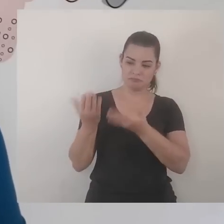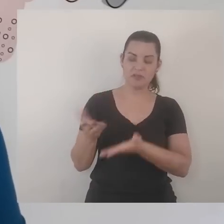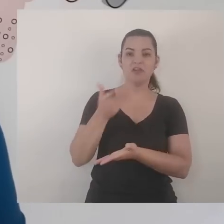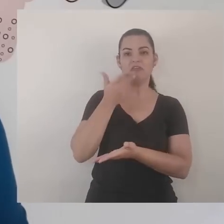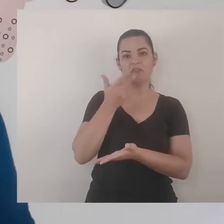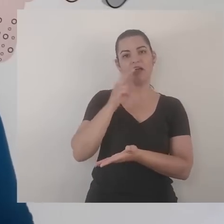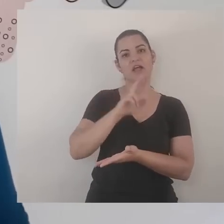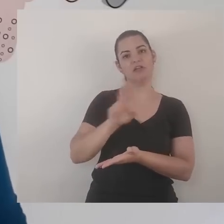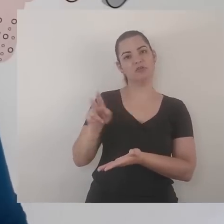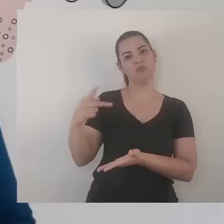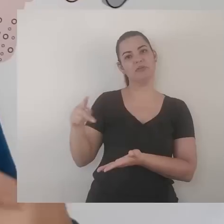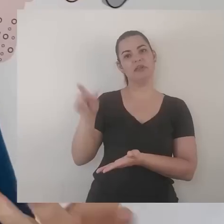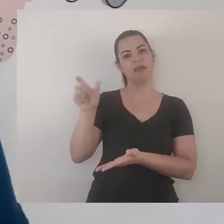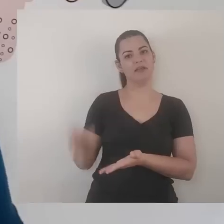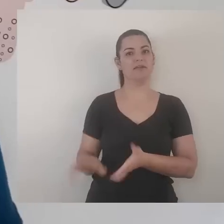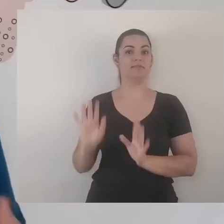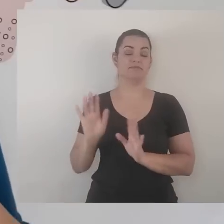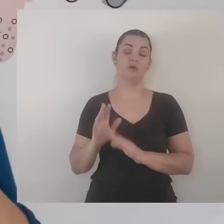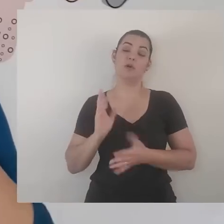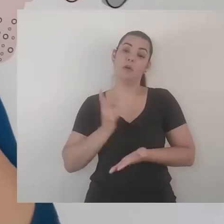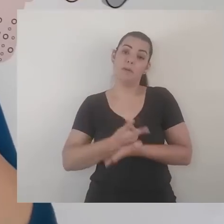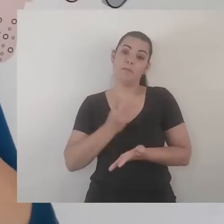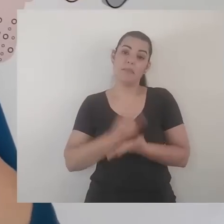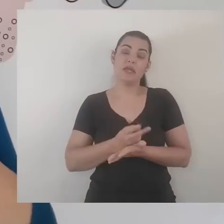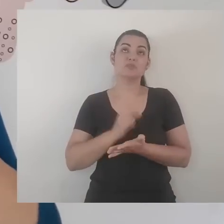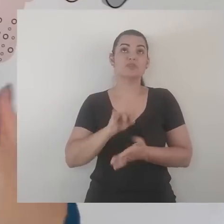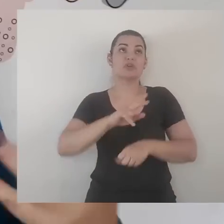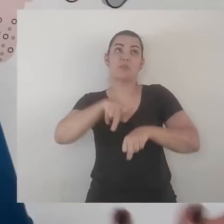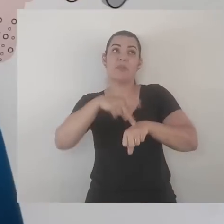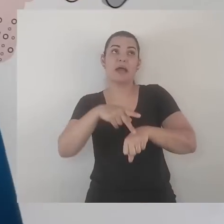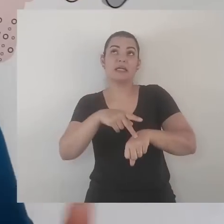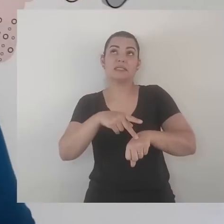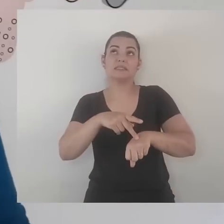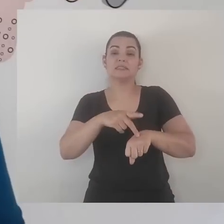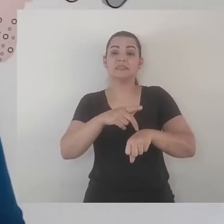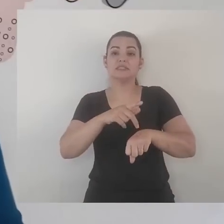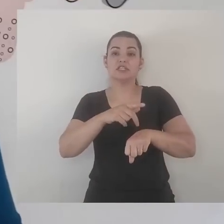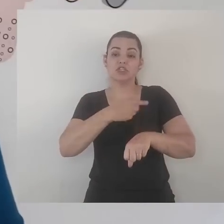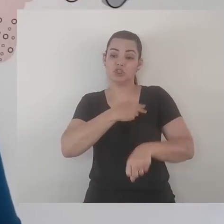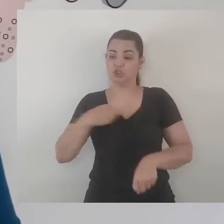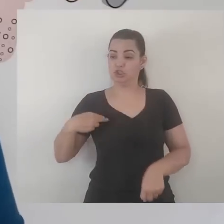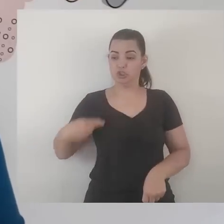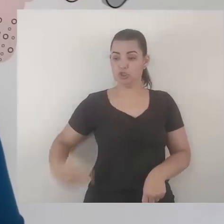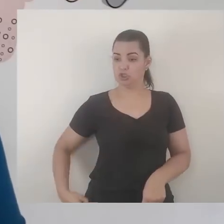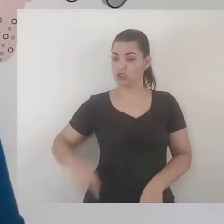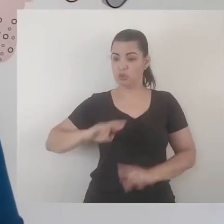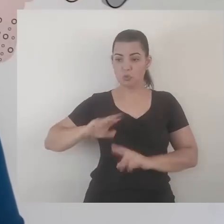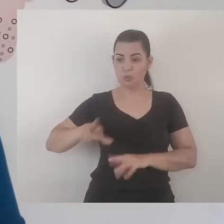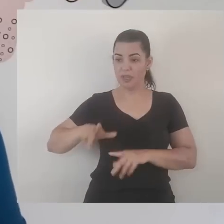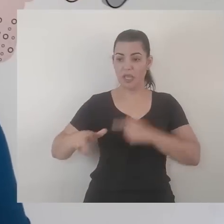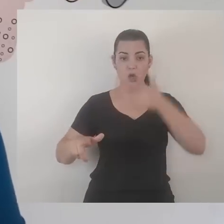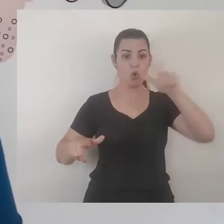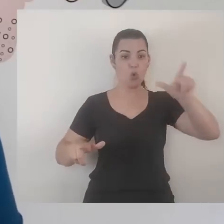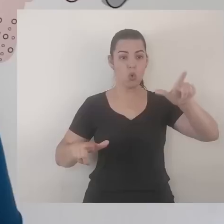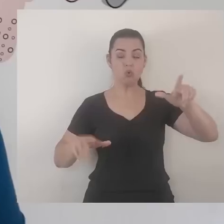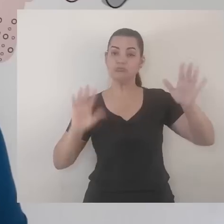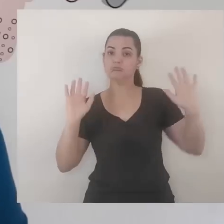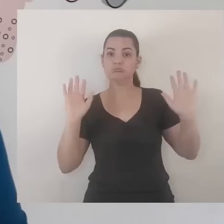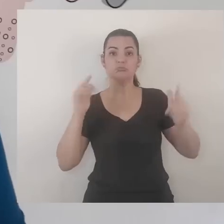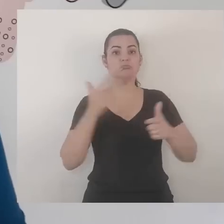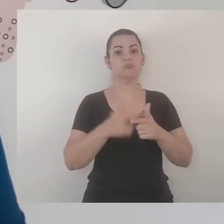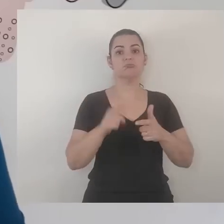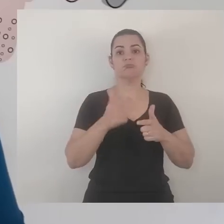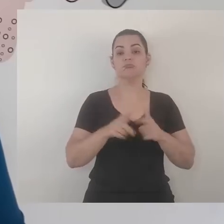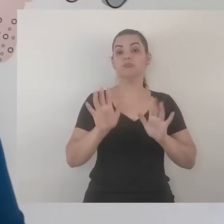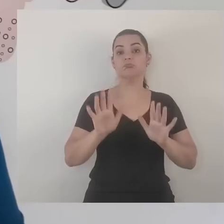pipa. Então, mesmo que não tenha sido na China, que não tenha sido o Peter Lin que inventou, as pipas